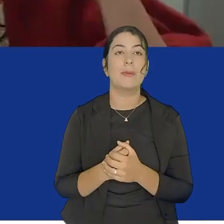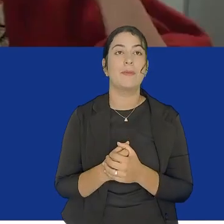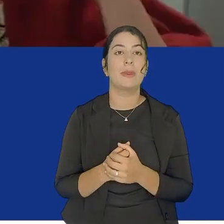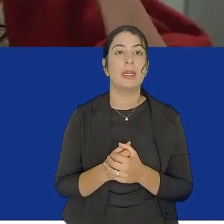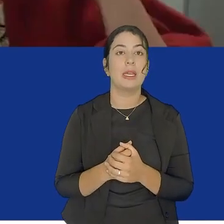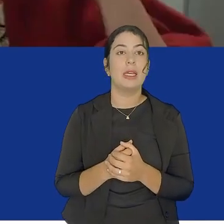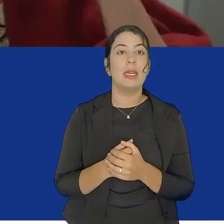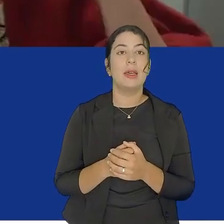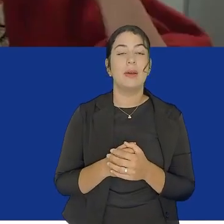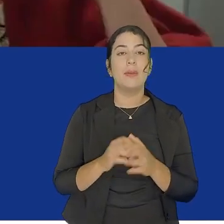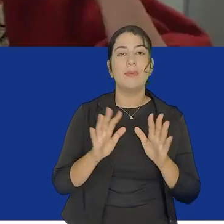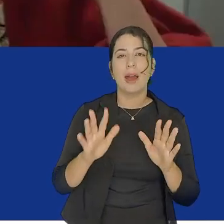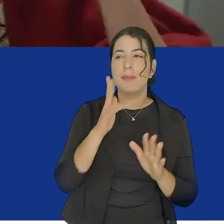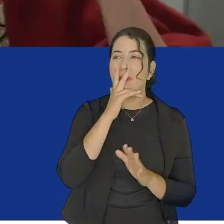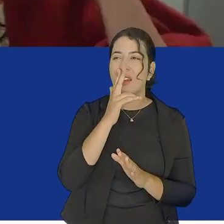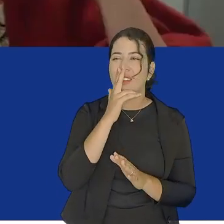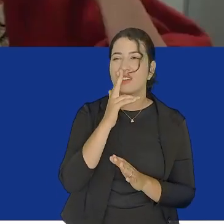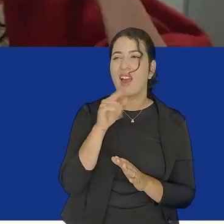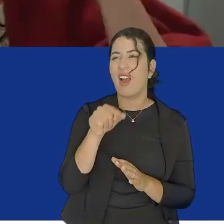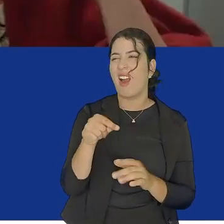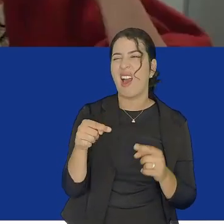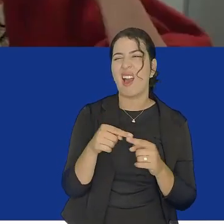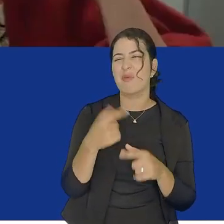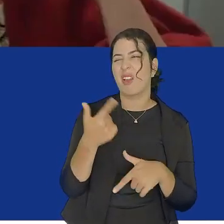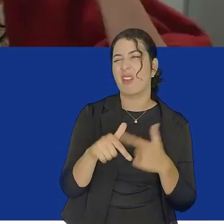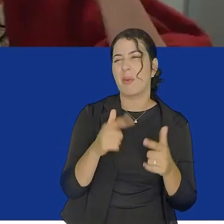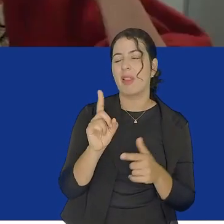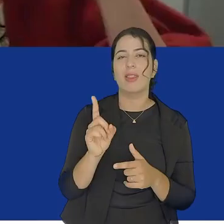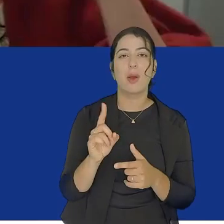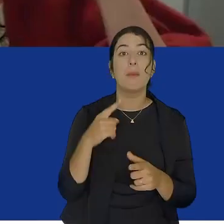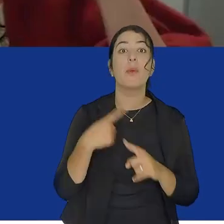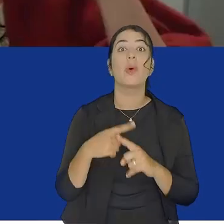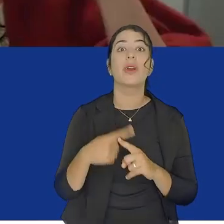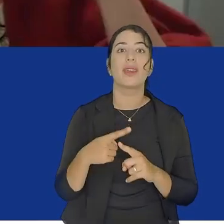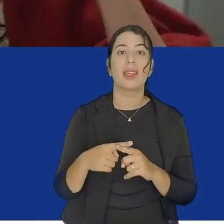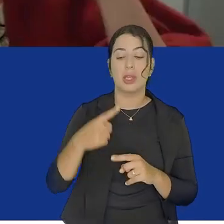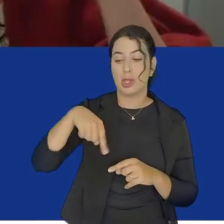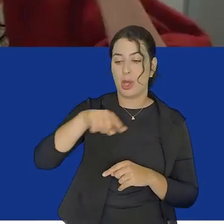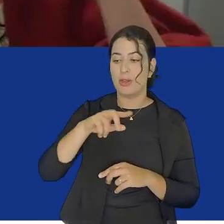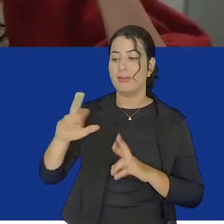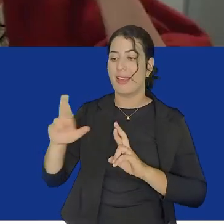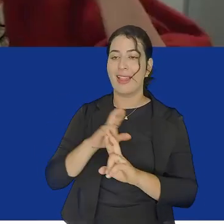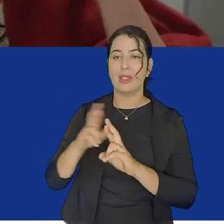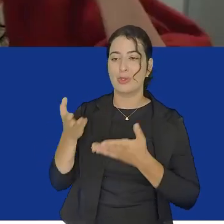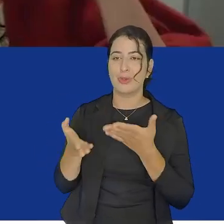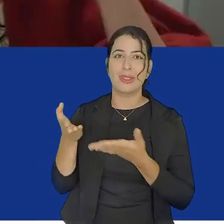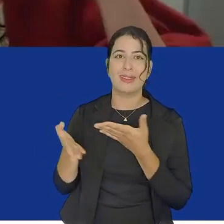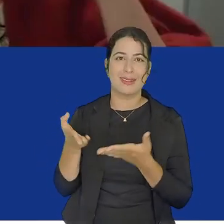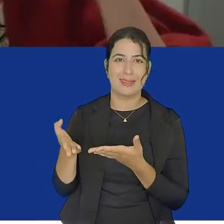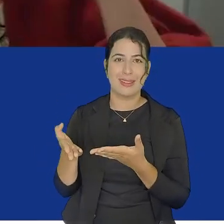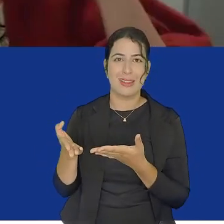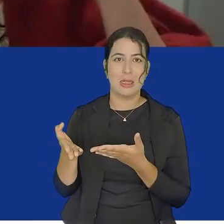encaminhou, isso não é considerado trabalho, porque a gente está cuidando das relações e não diretamente do número. E